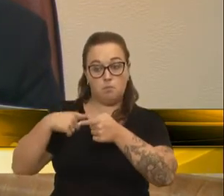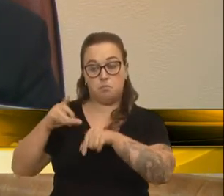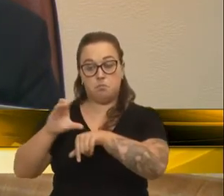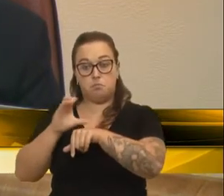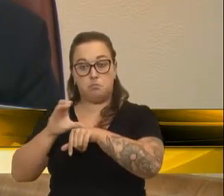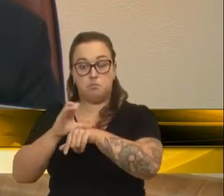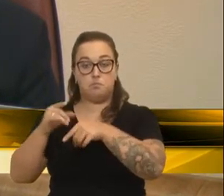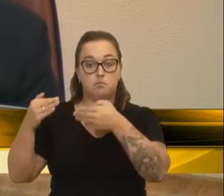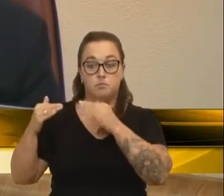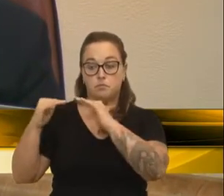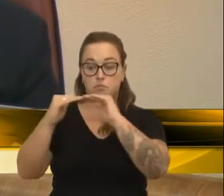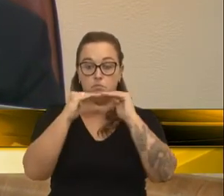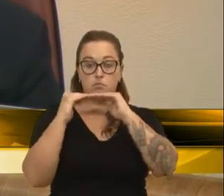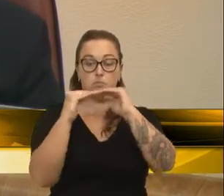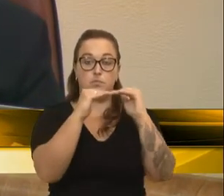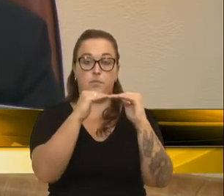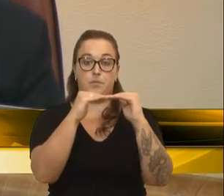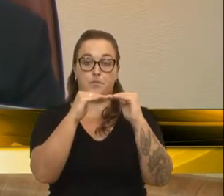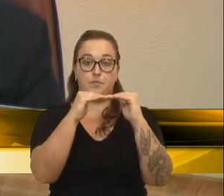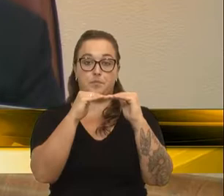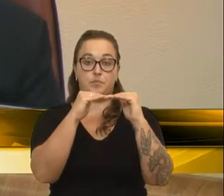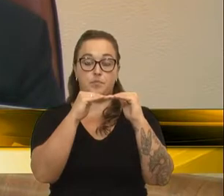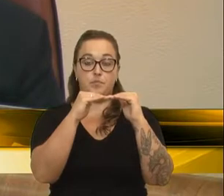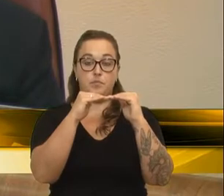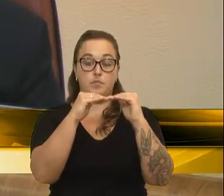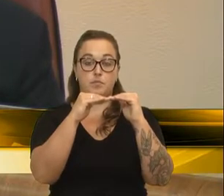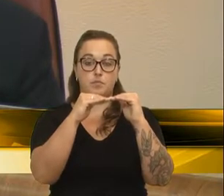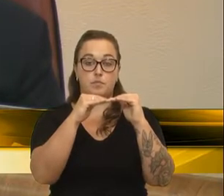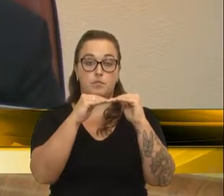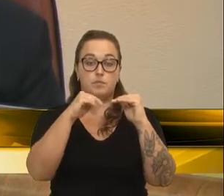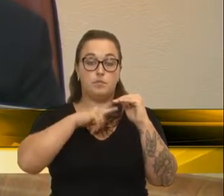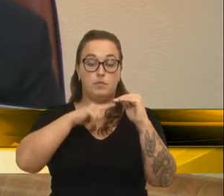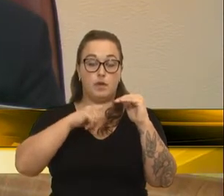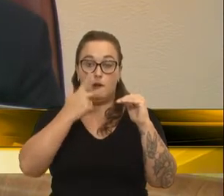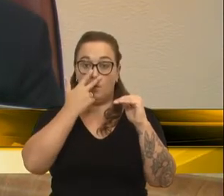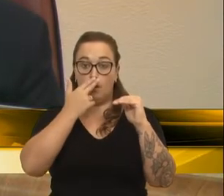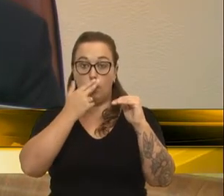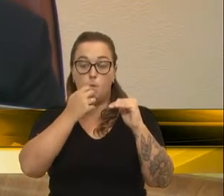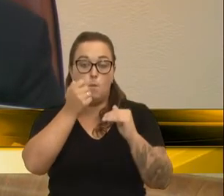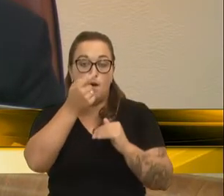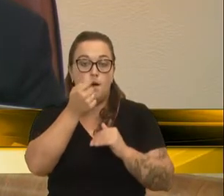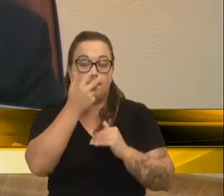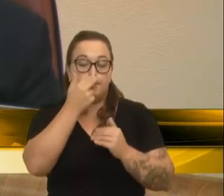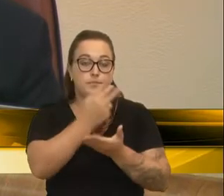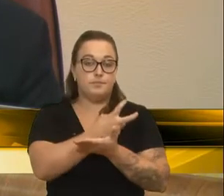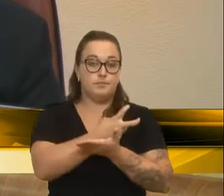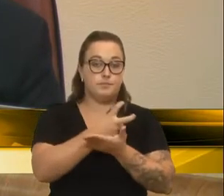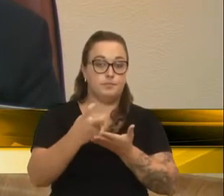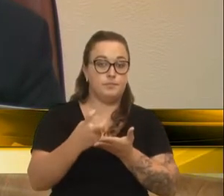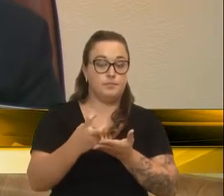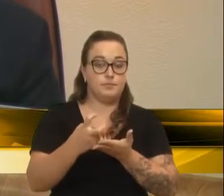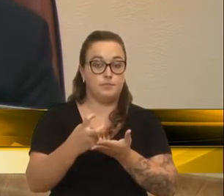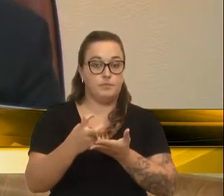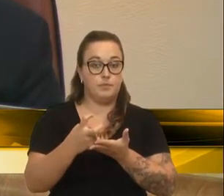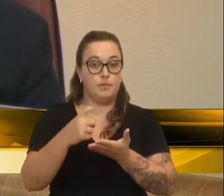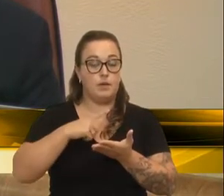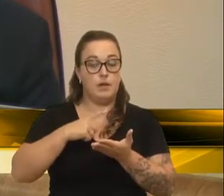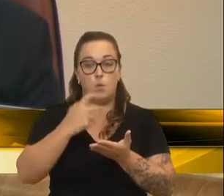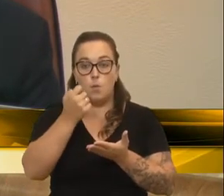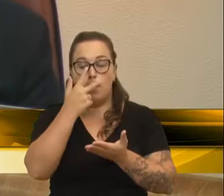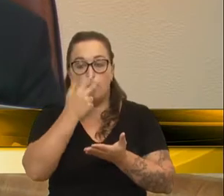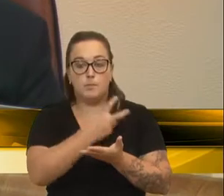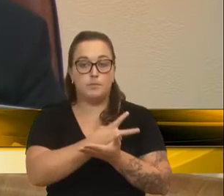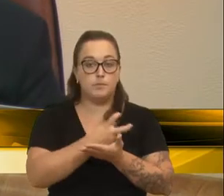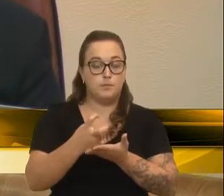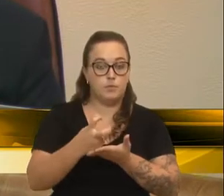de simetria ao do, abre aspas, impeachment, fecha aspas, do presidente da República,